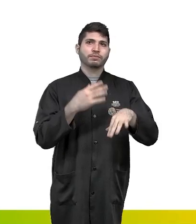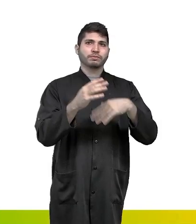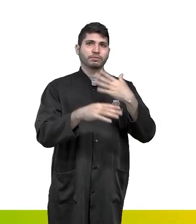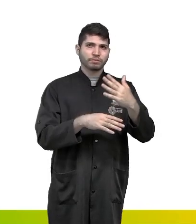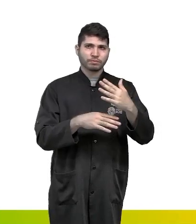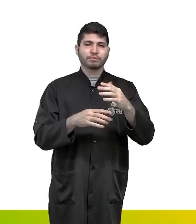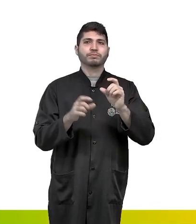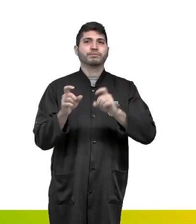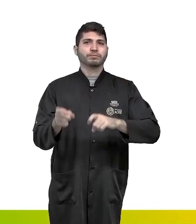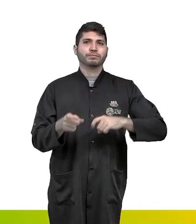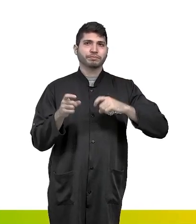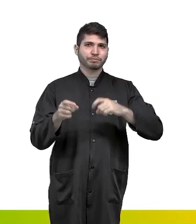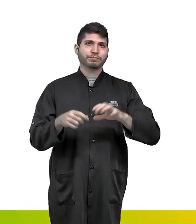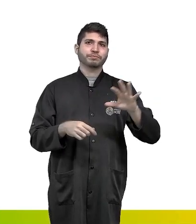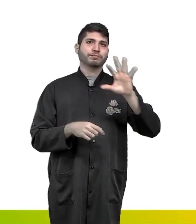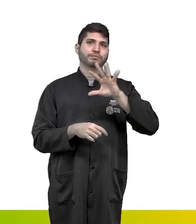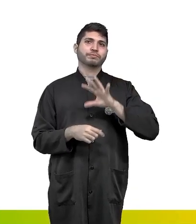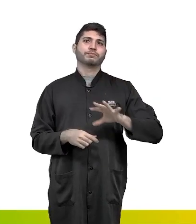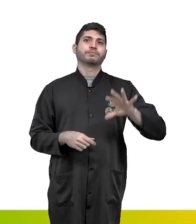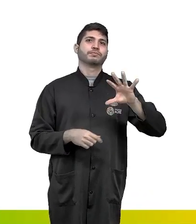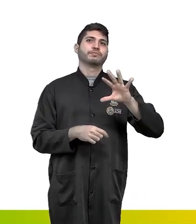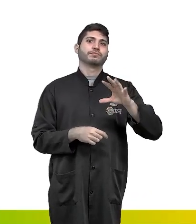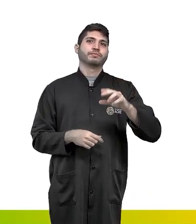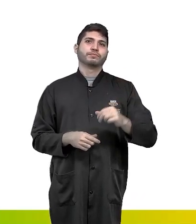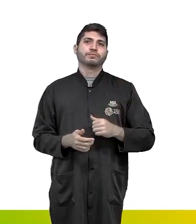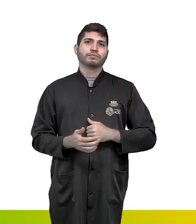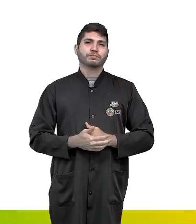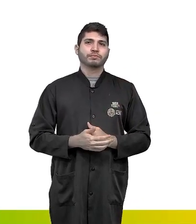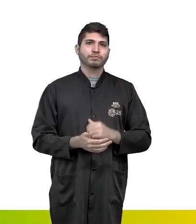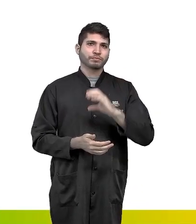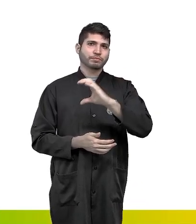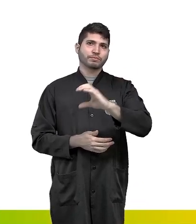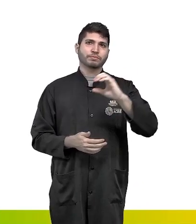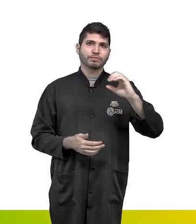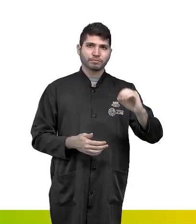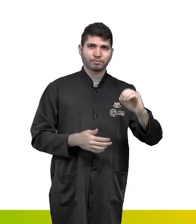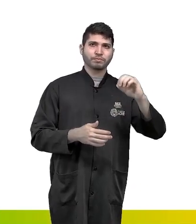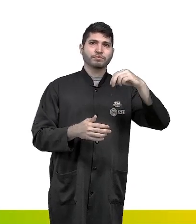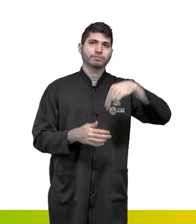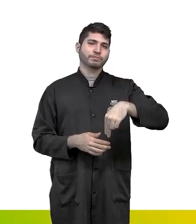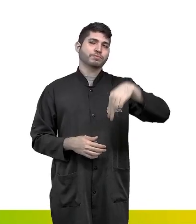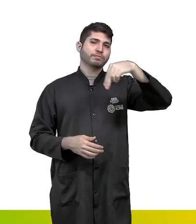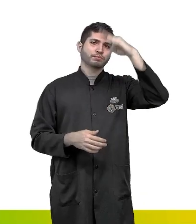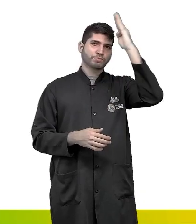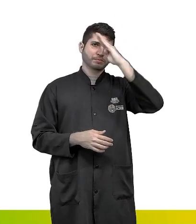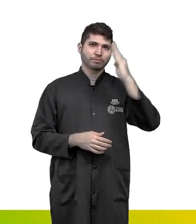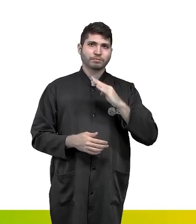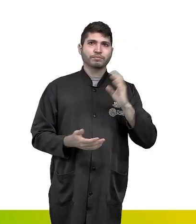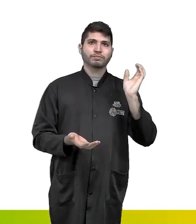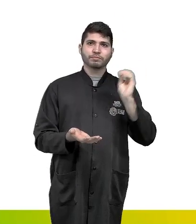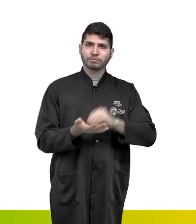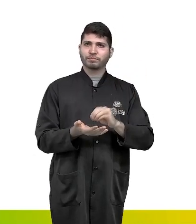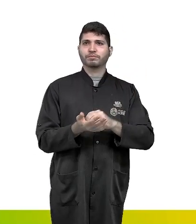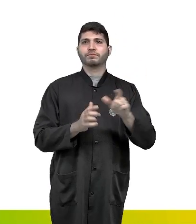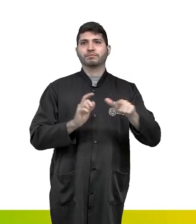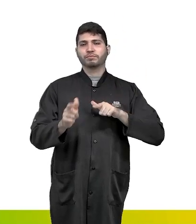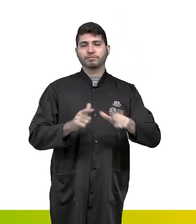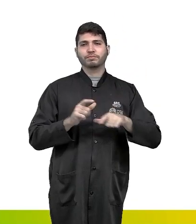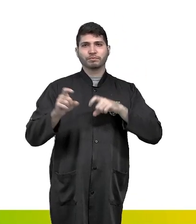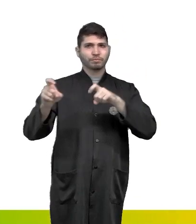ao quê? A mecanização. Olha aqui a fotografia mostrando a colhedeira. E isso tudo